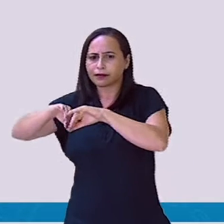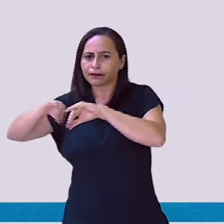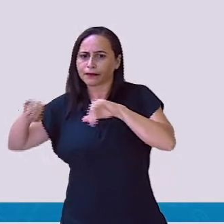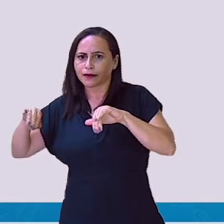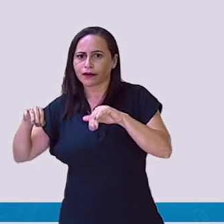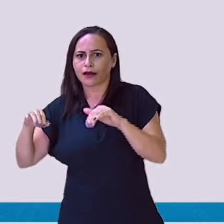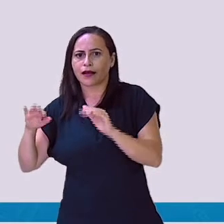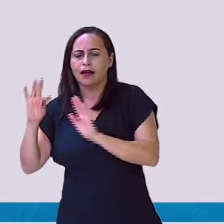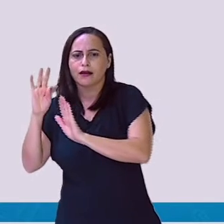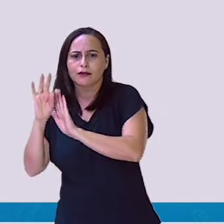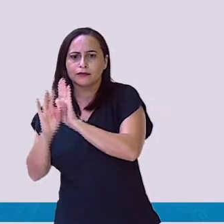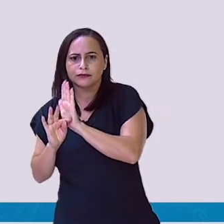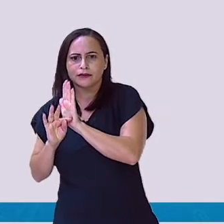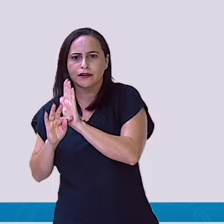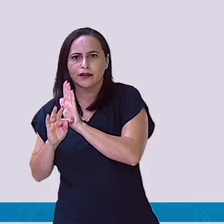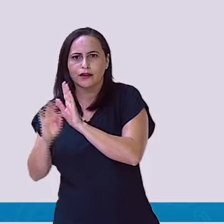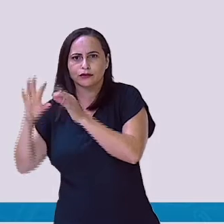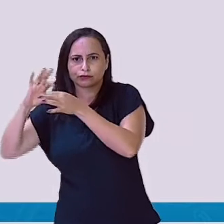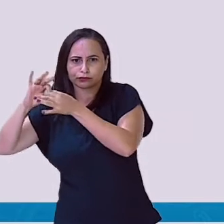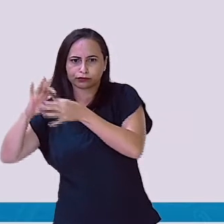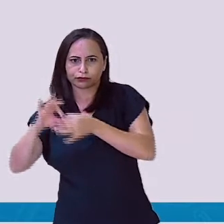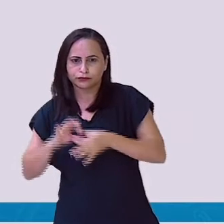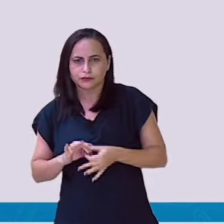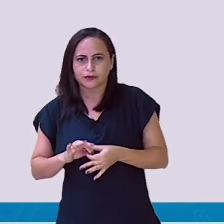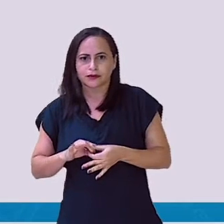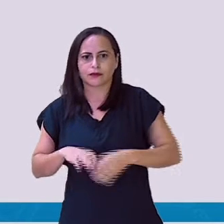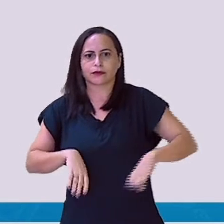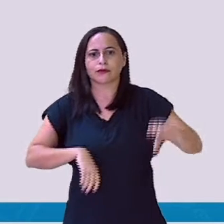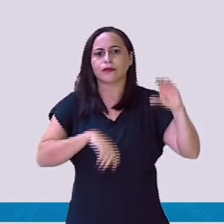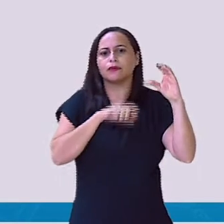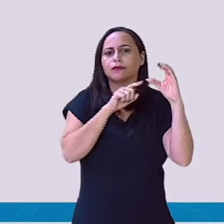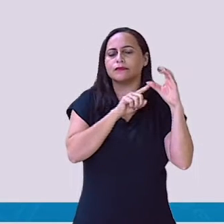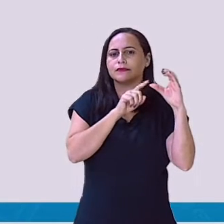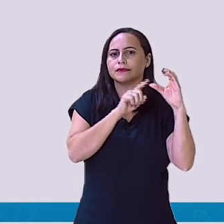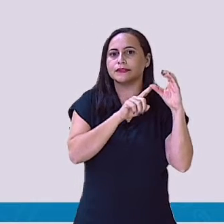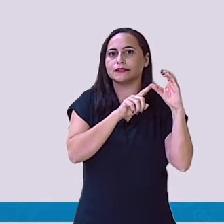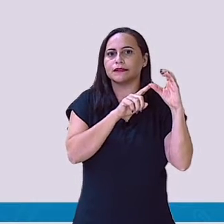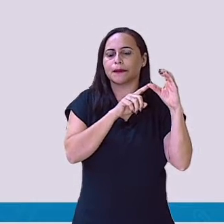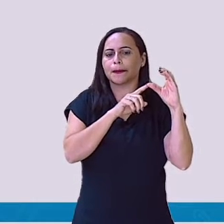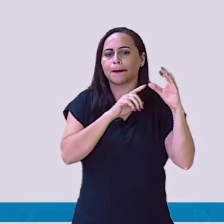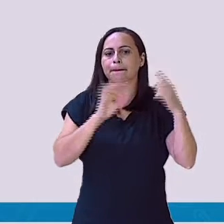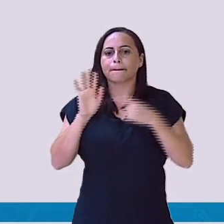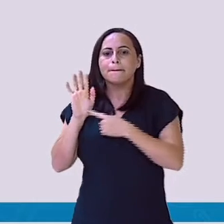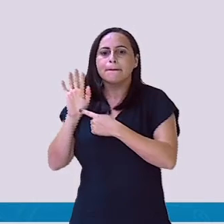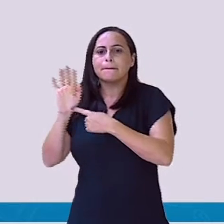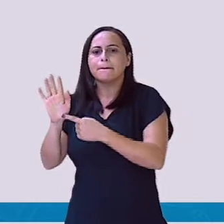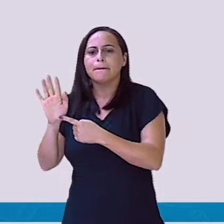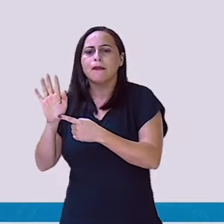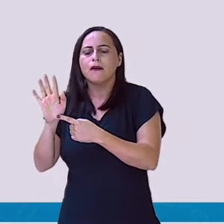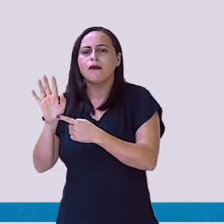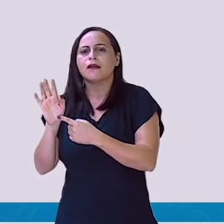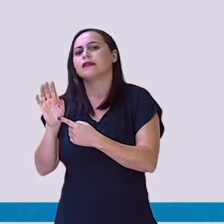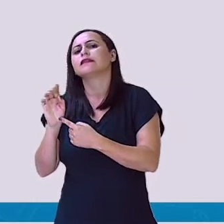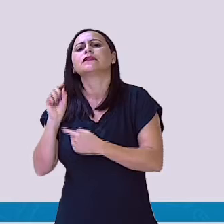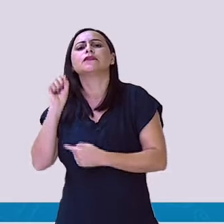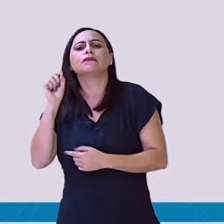contexto, ou indica o destaque de uma expressão desconhecida, ou o início de uma